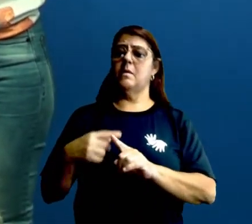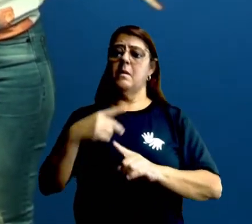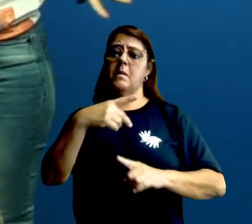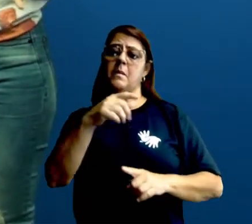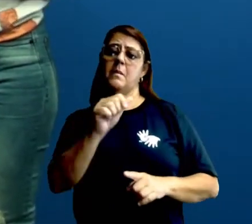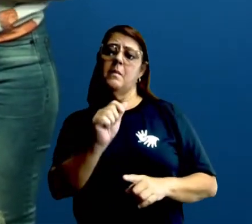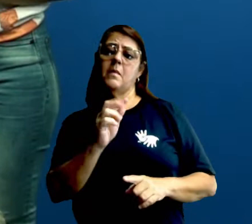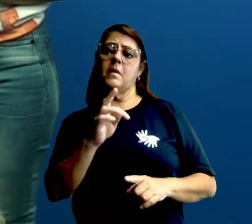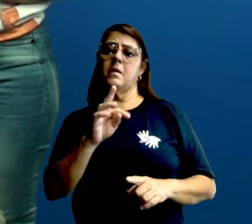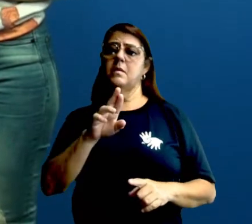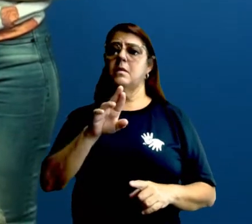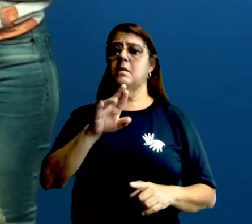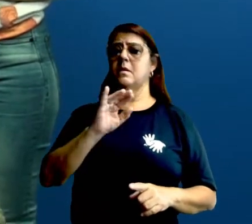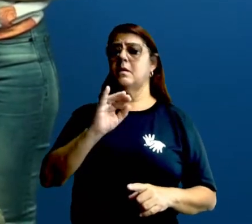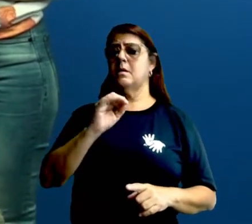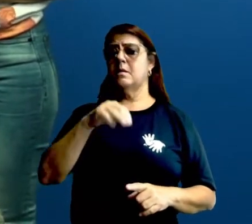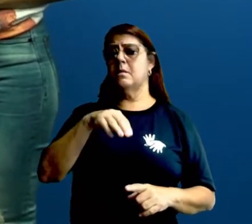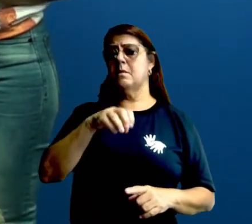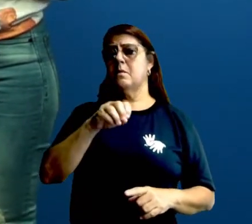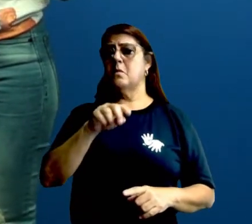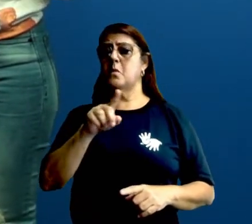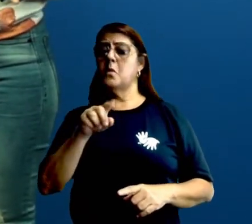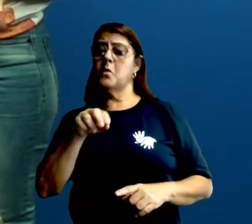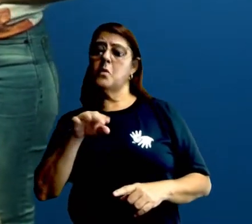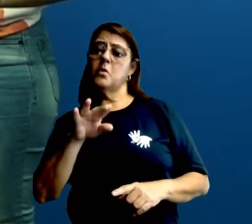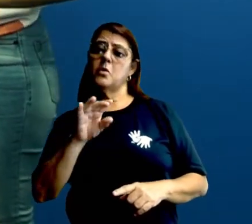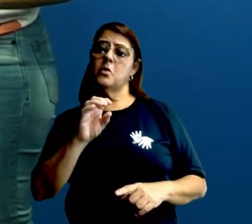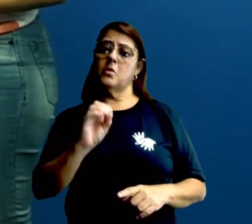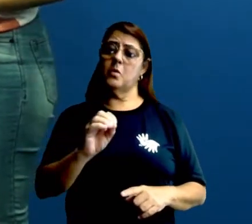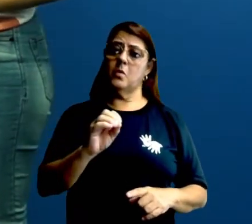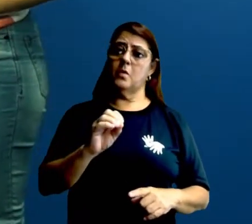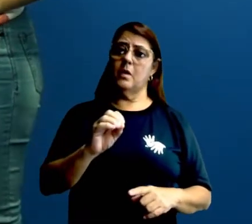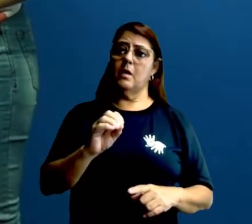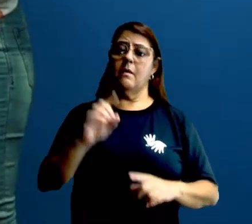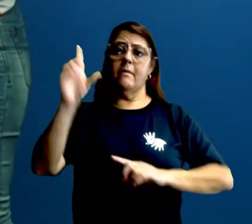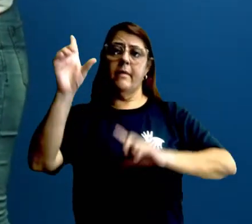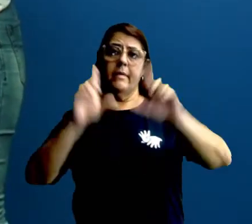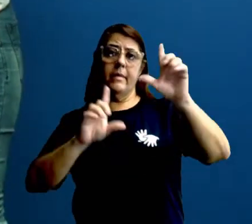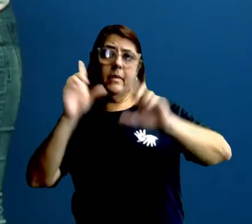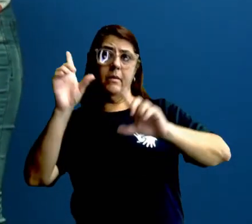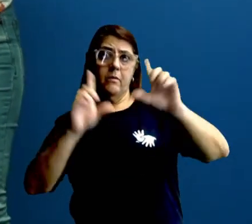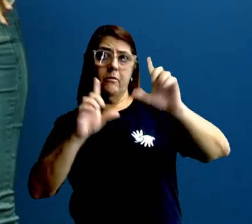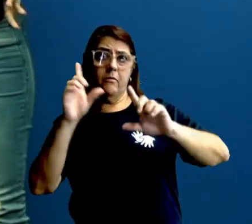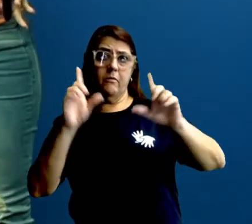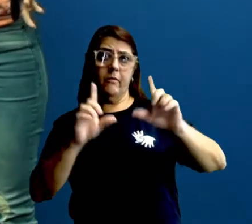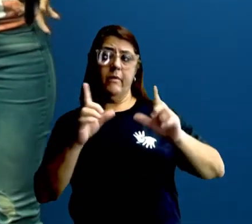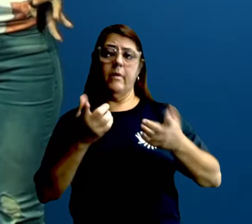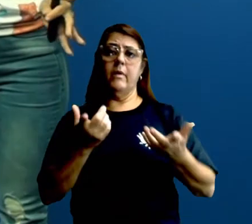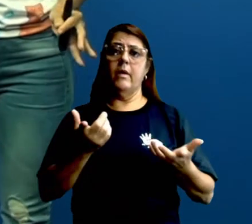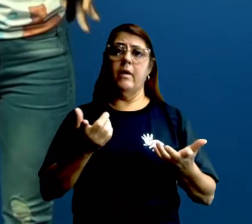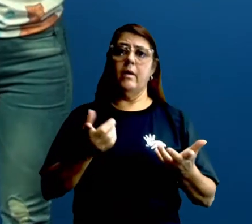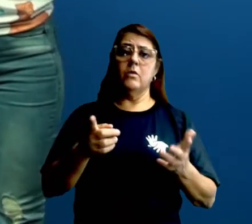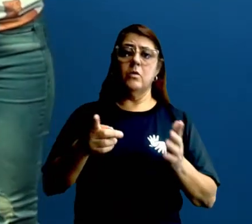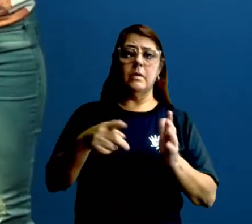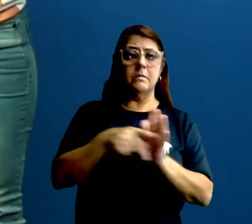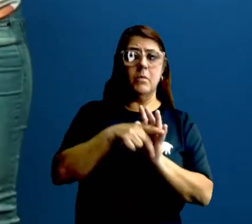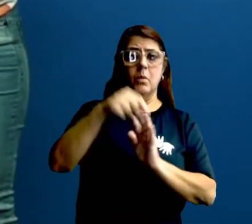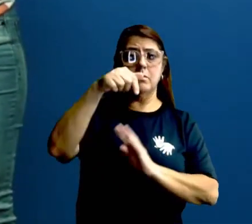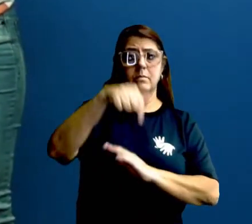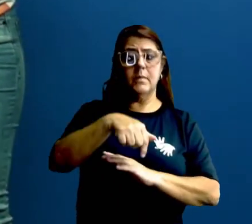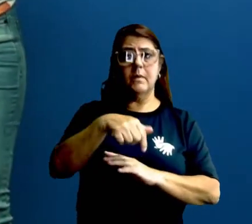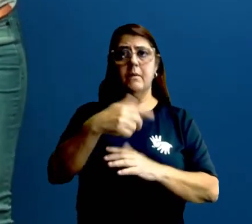coisa totalmente diferente. Então, patrimônio, essa TV é um patrimônio do